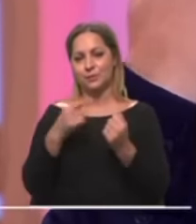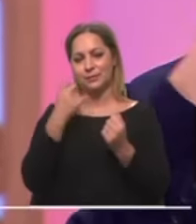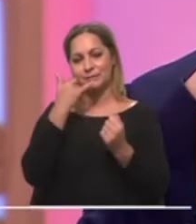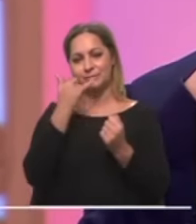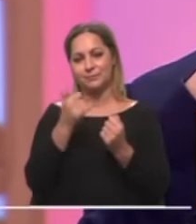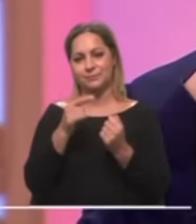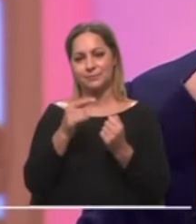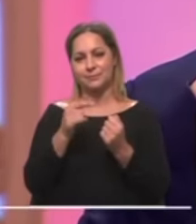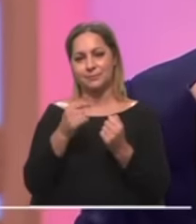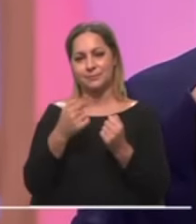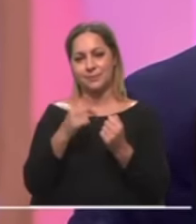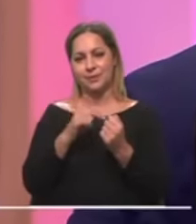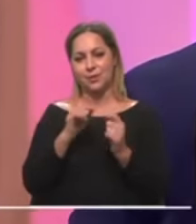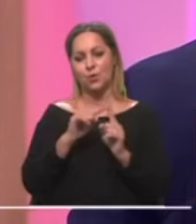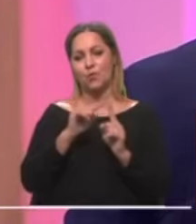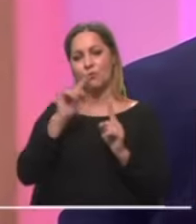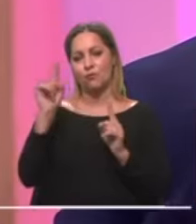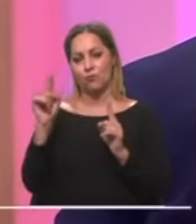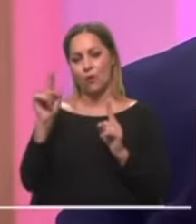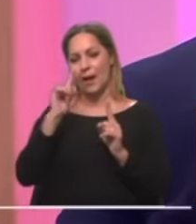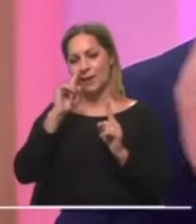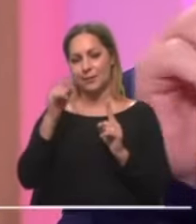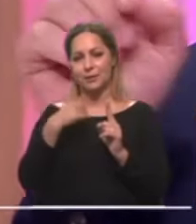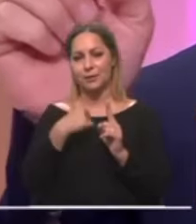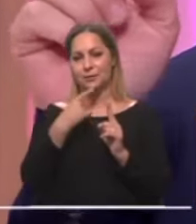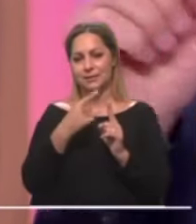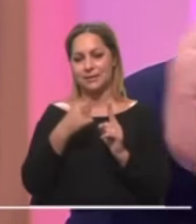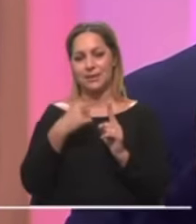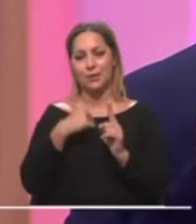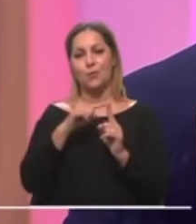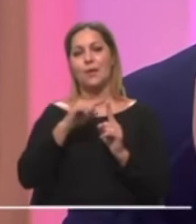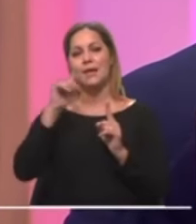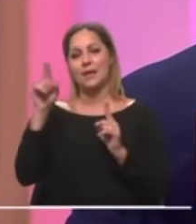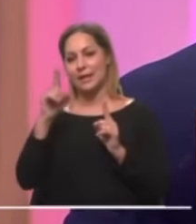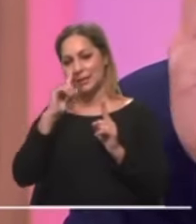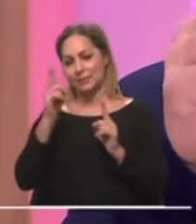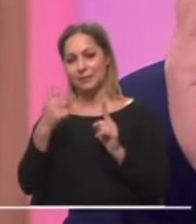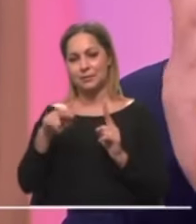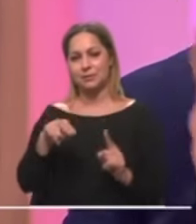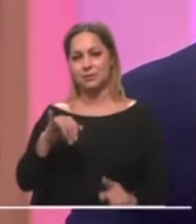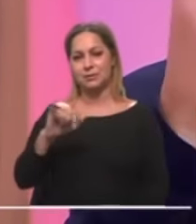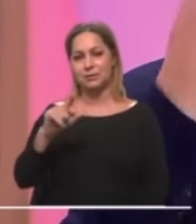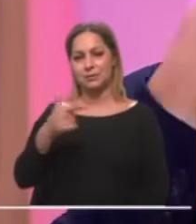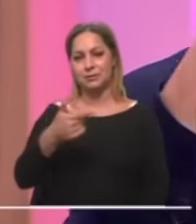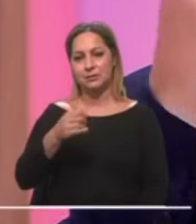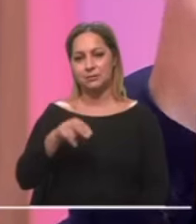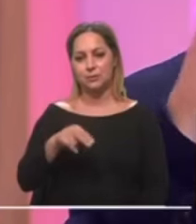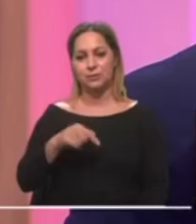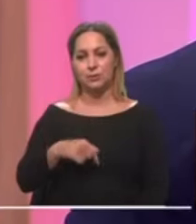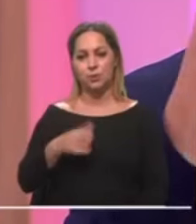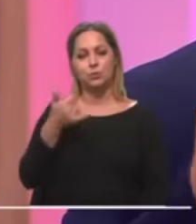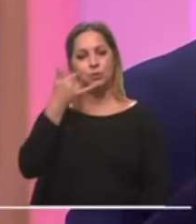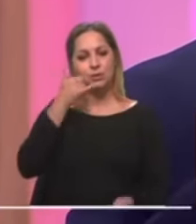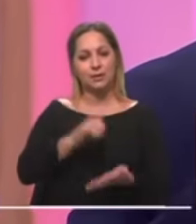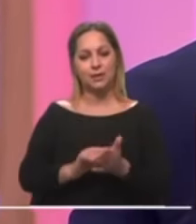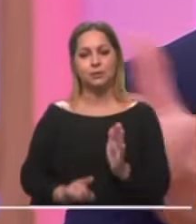o pronto eu tenho que ir paraa Alemanha o o gancho era esse Rodrigo FF Ia sempre para Alemanha mas o Nilton não vai chegar não sei quê E eu subi desliguei o telefone subi